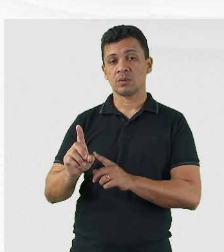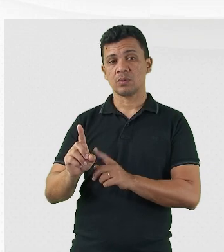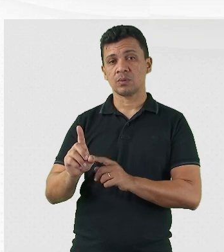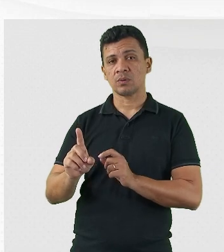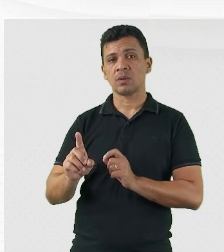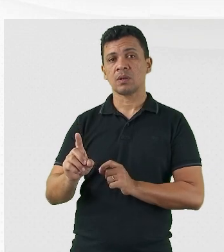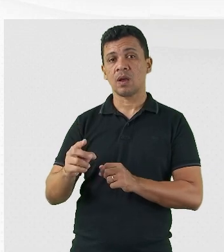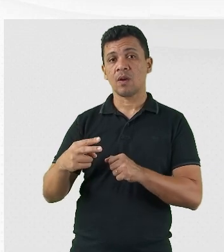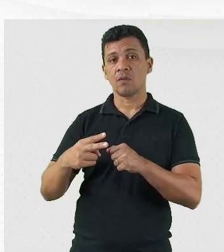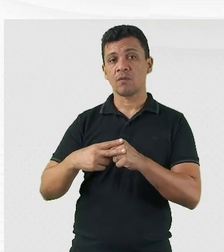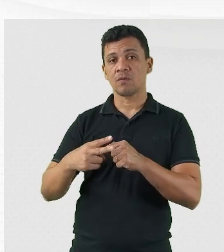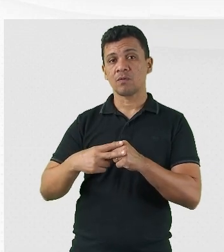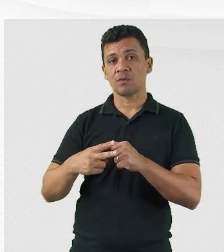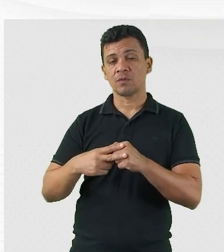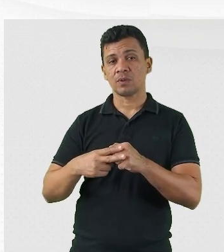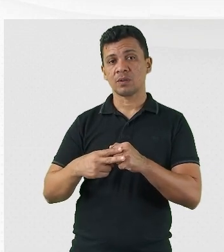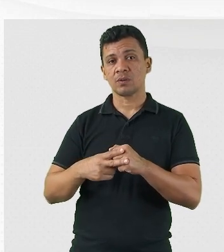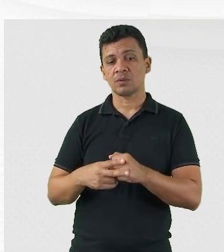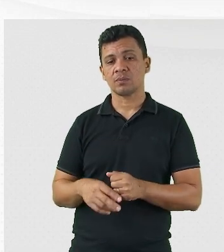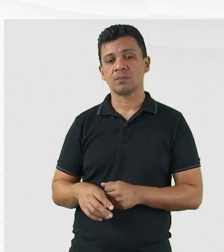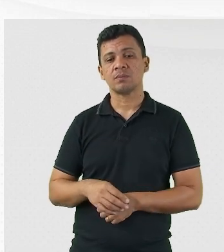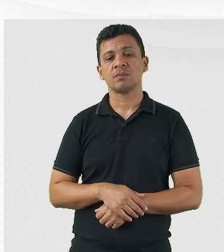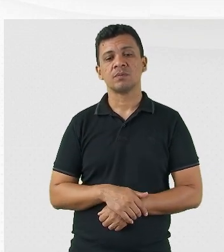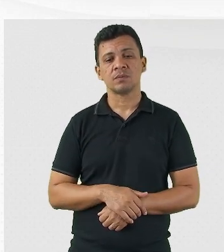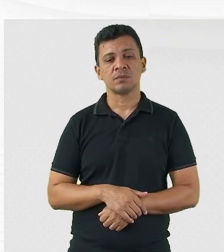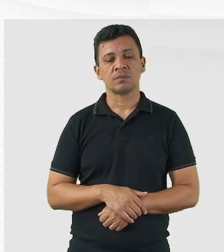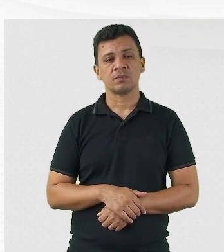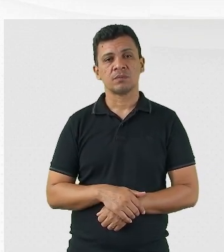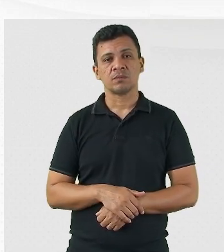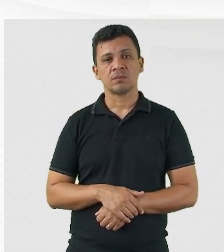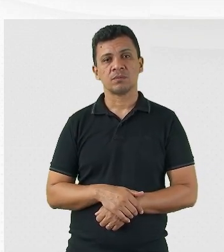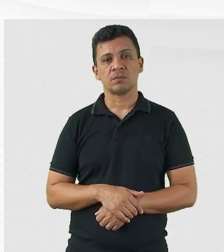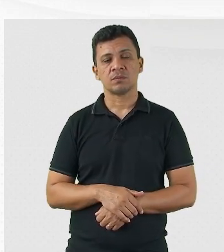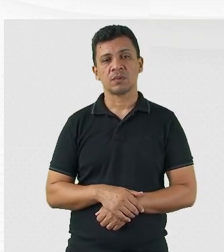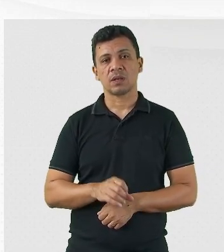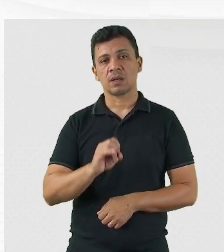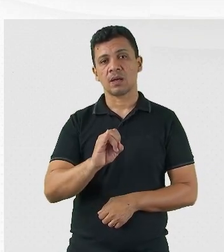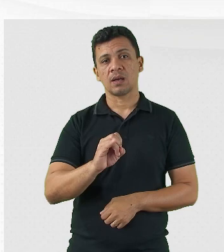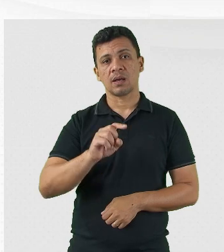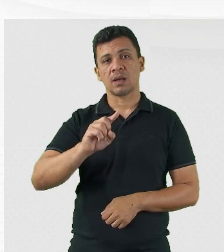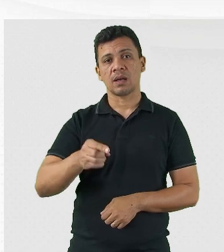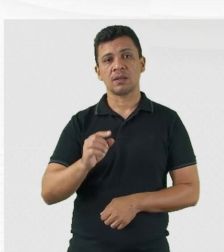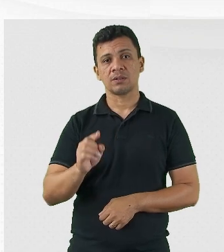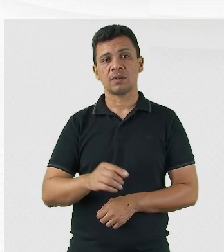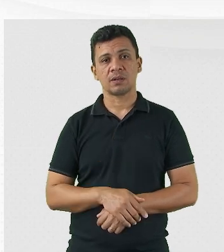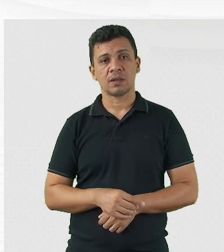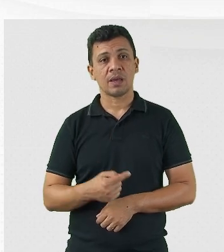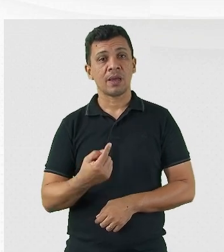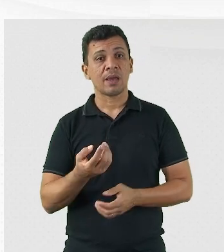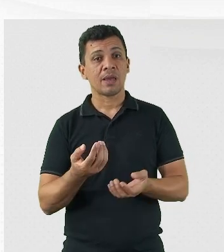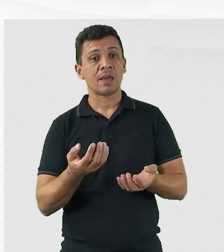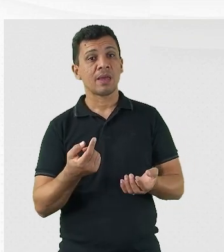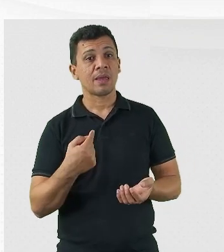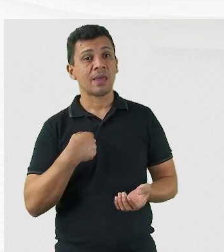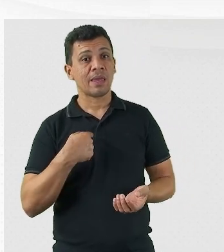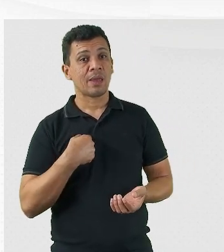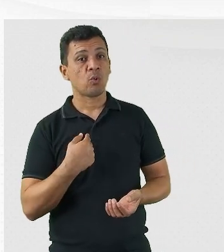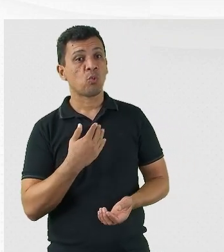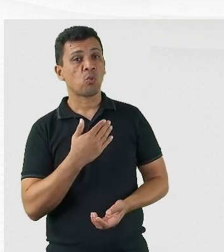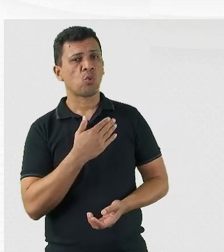de outro verbo modal, que é o would. I'd like, eu gostaria. To